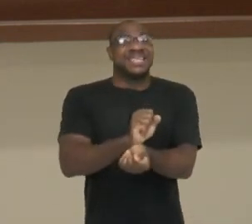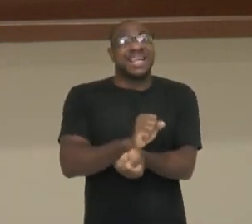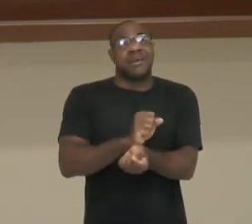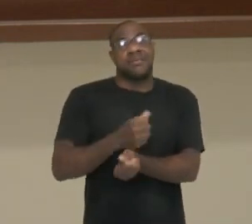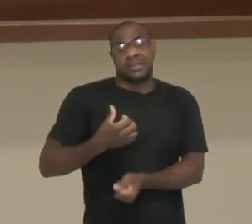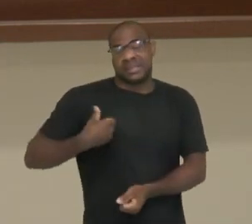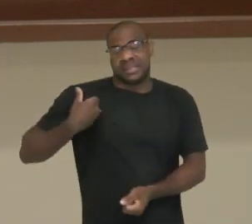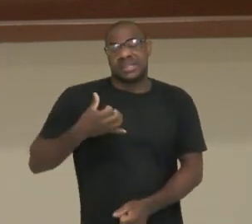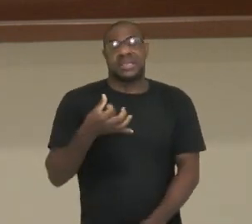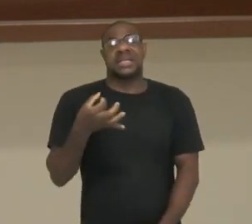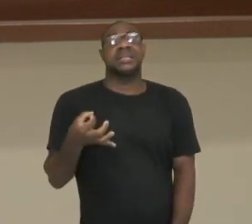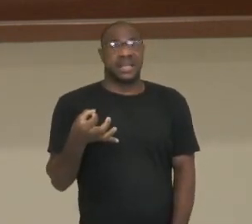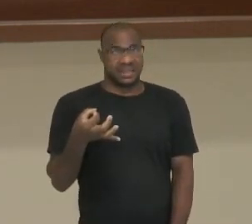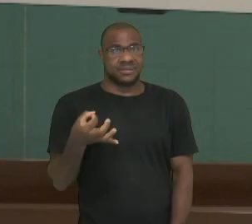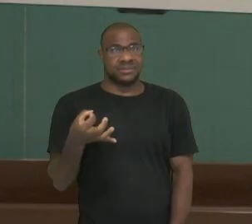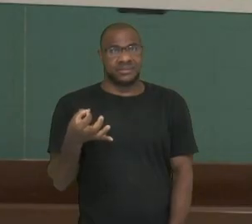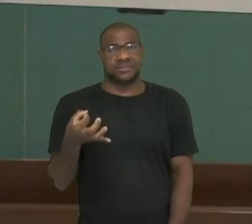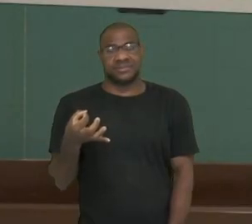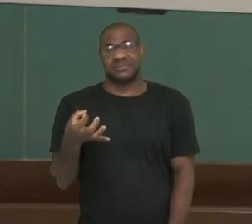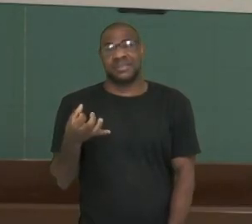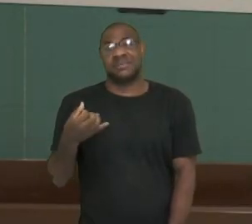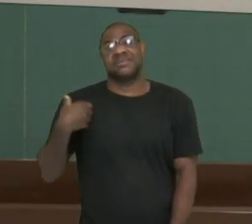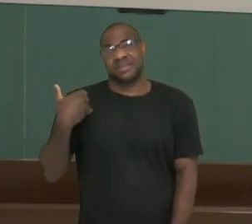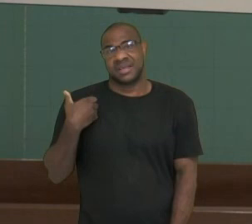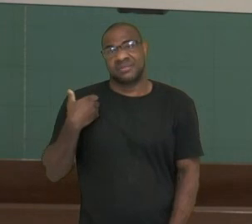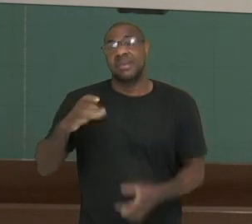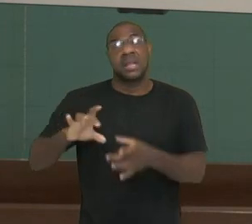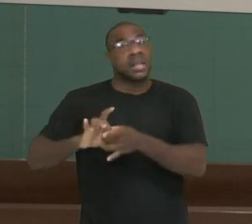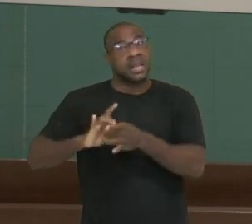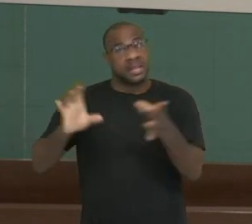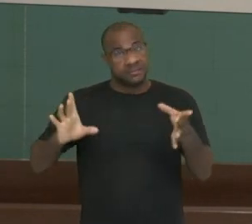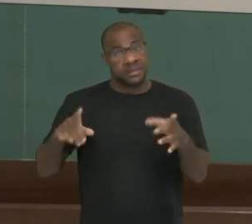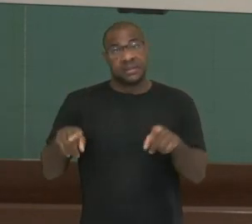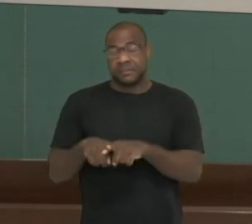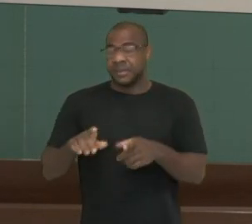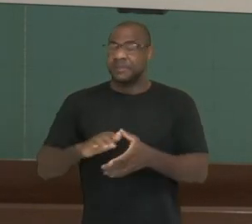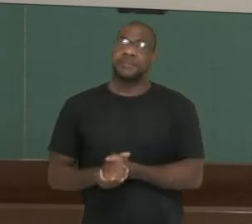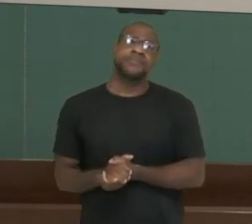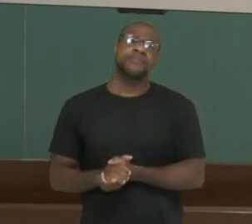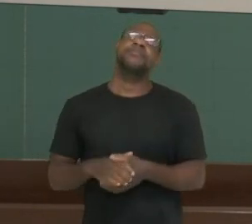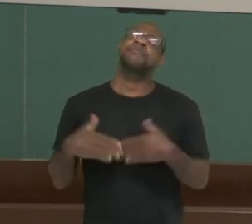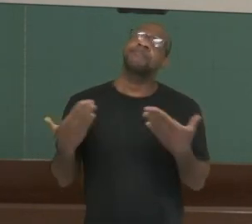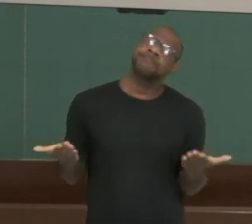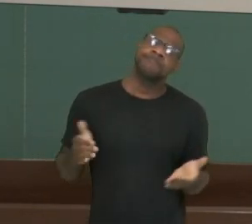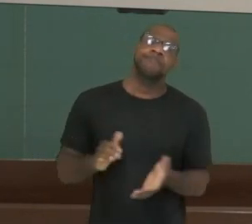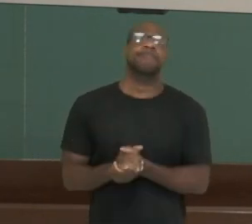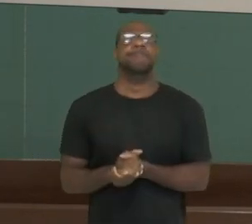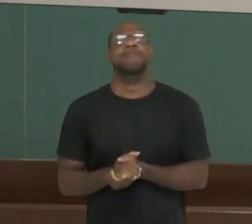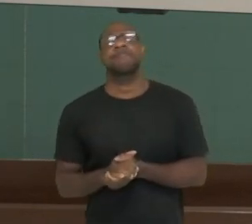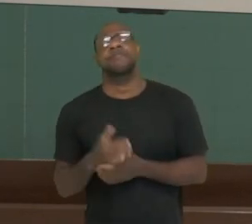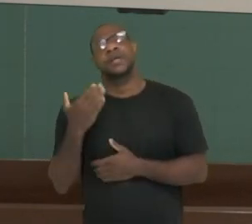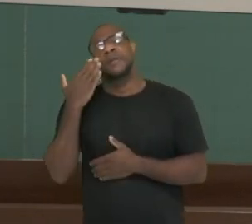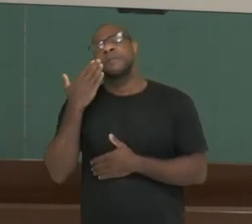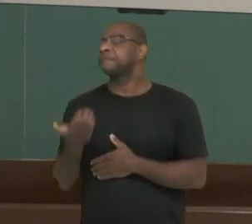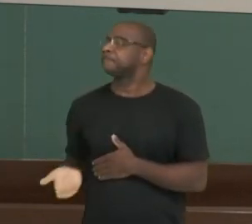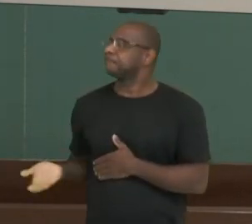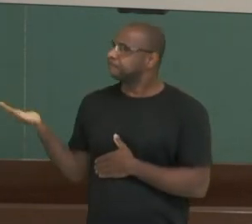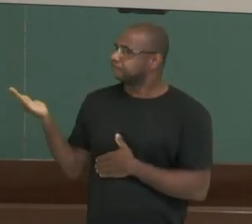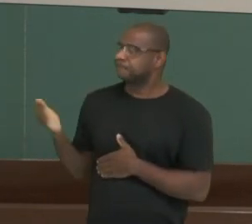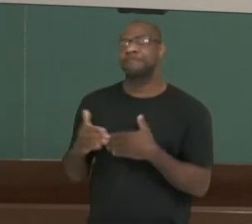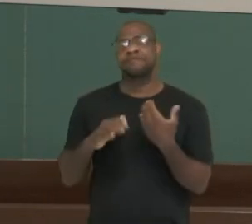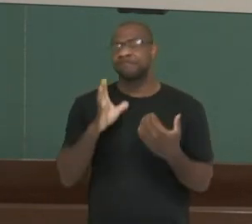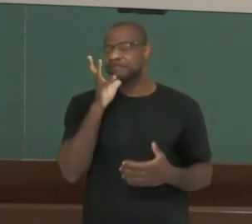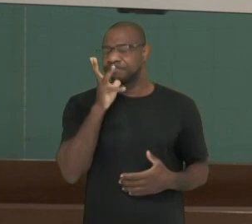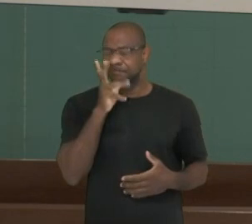idade. Bom, o que nós vimos nessa aula? Nós vimos que através de um caminho lento e gradual,